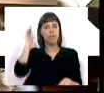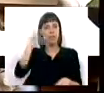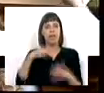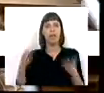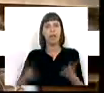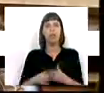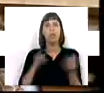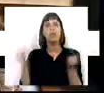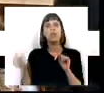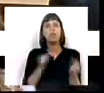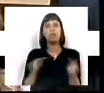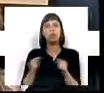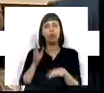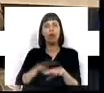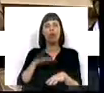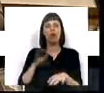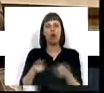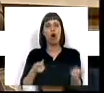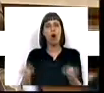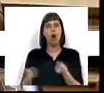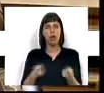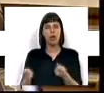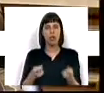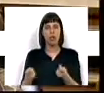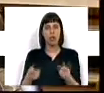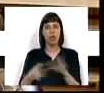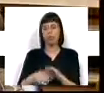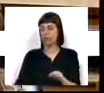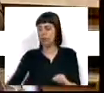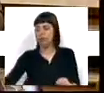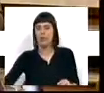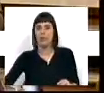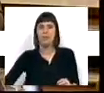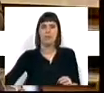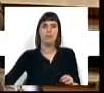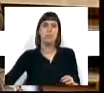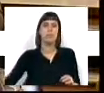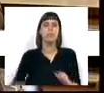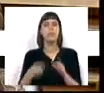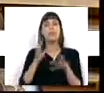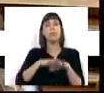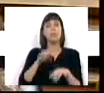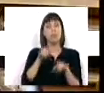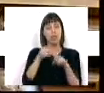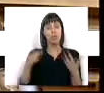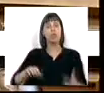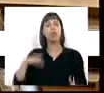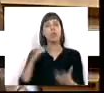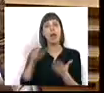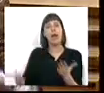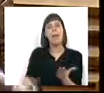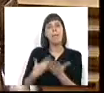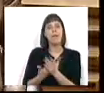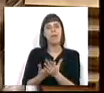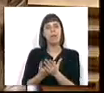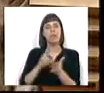República uma discussão a propósito dos organismos geneticamente modificados. E justamente por isso, os Verdes